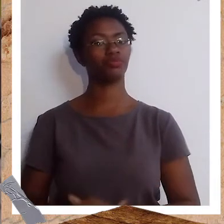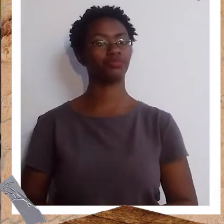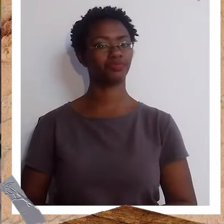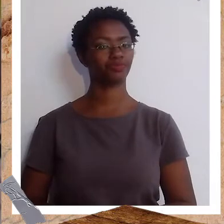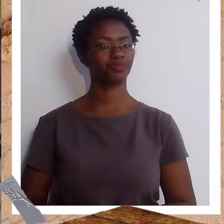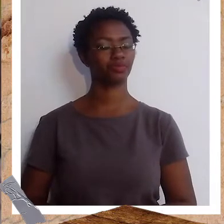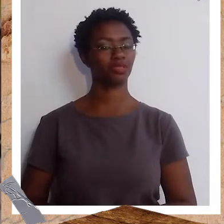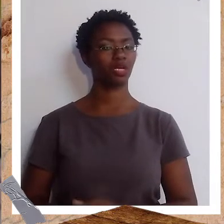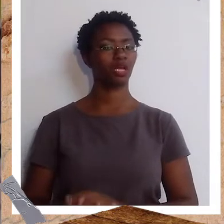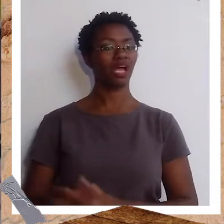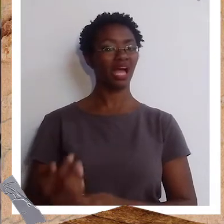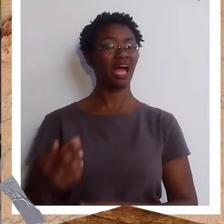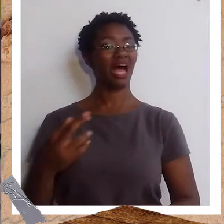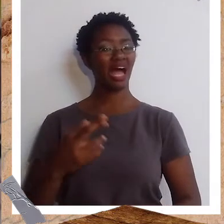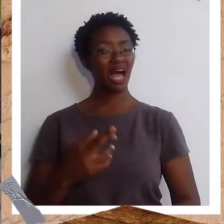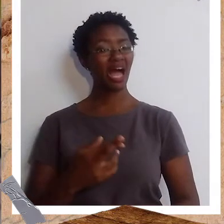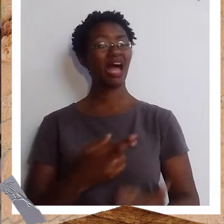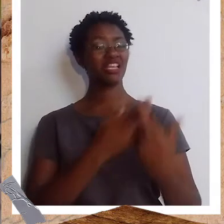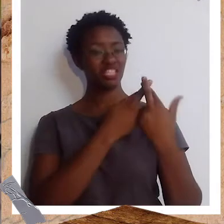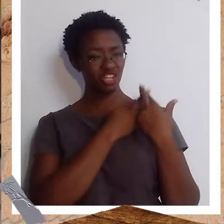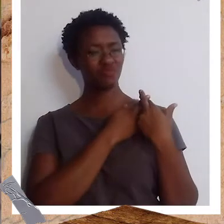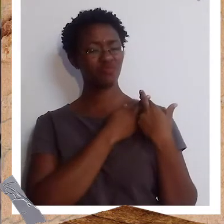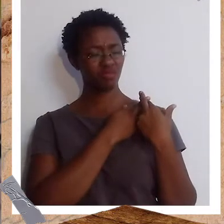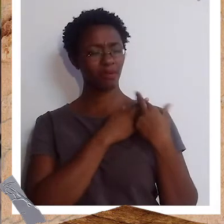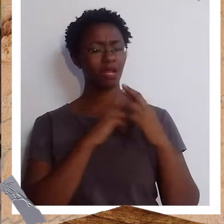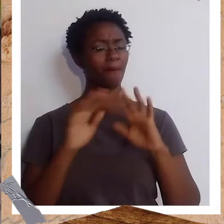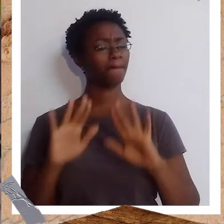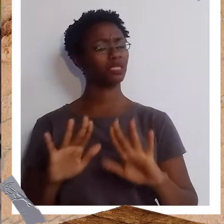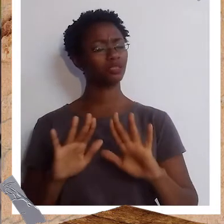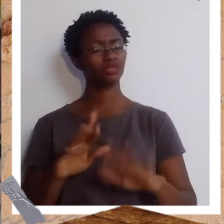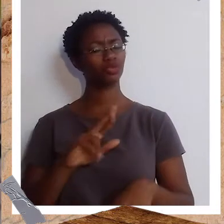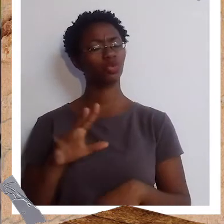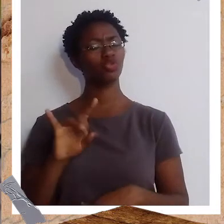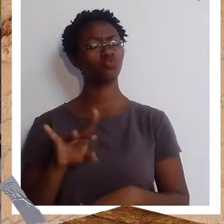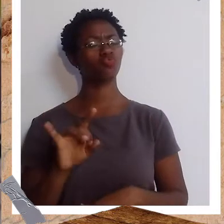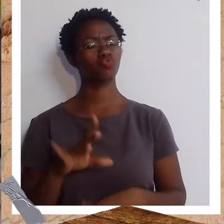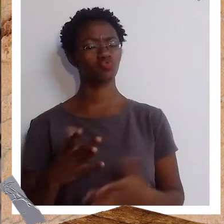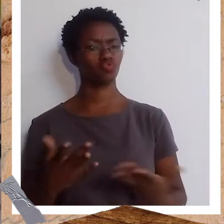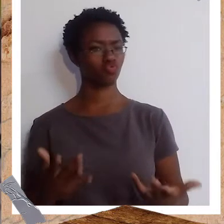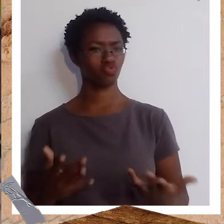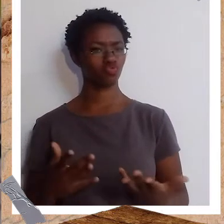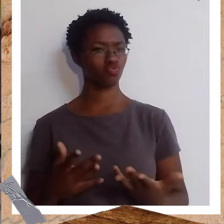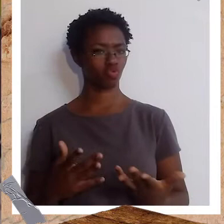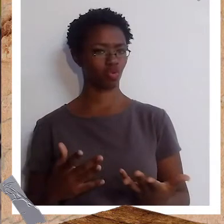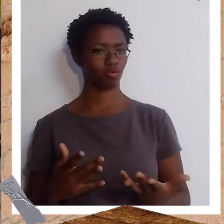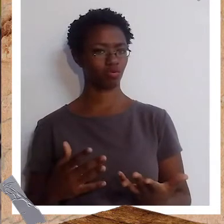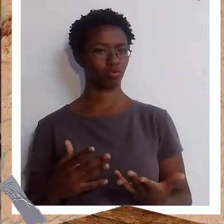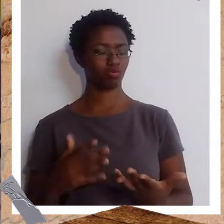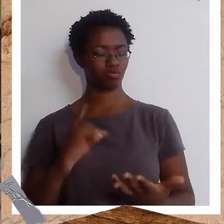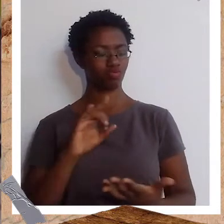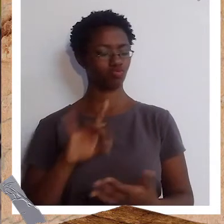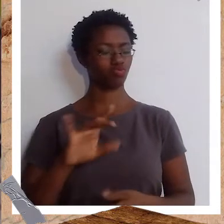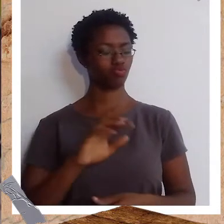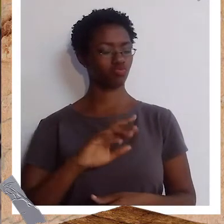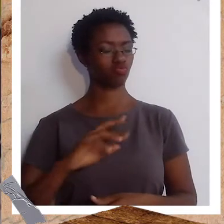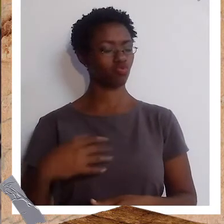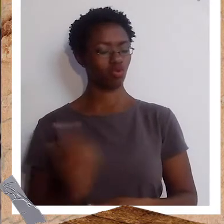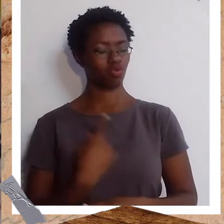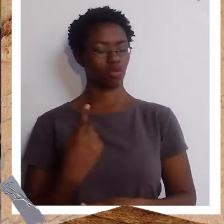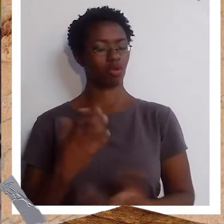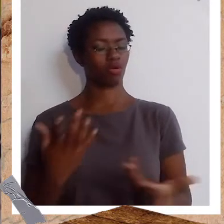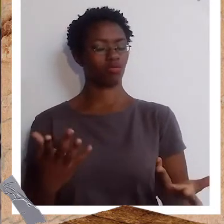a responsabilidade, mas mais do que isso, os desafios estéticos também, né, de se criar